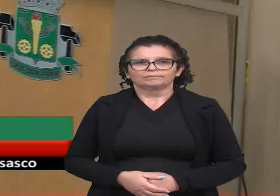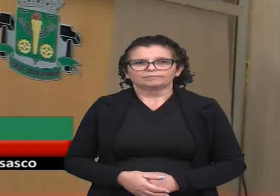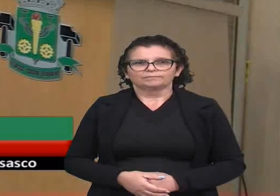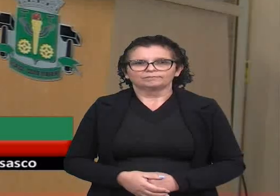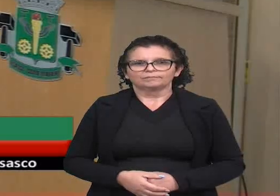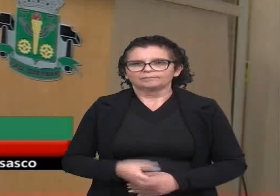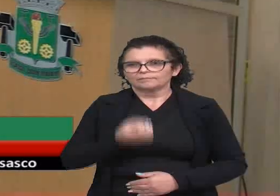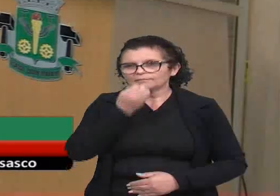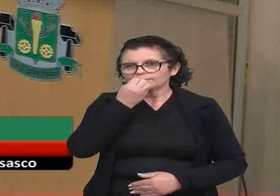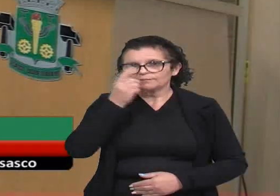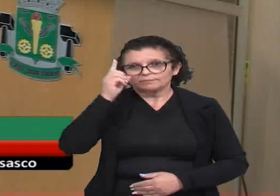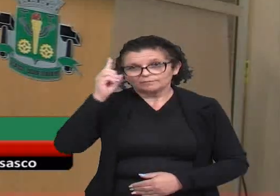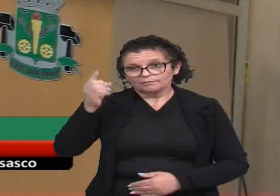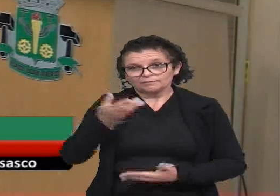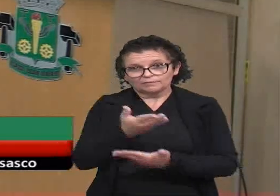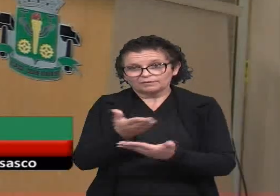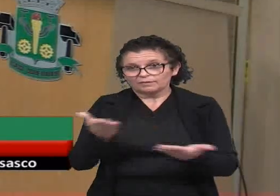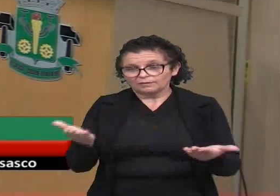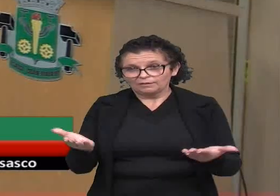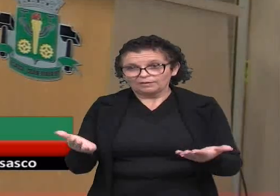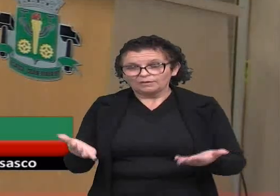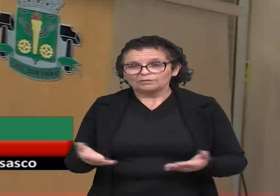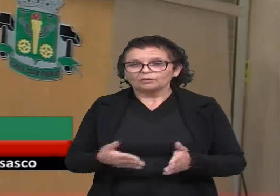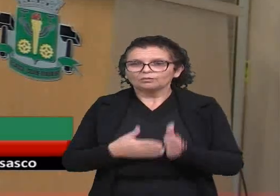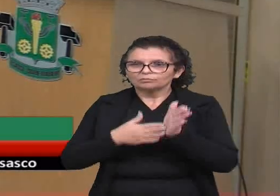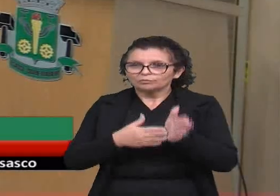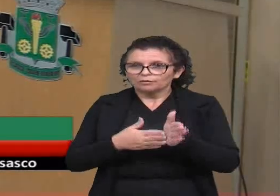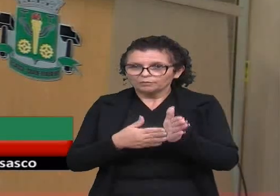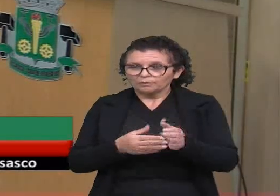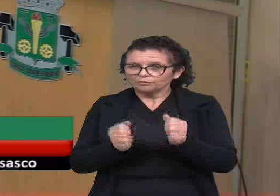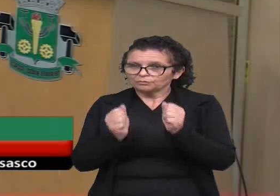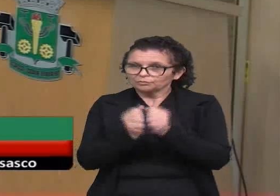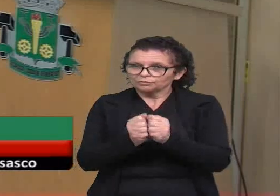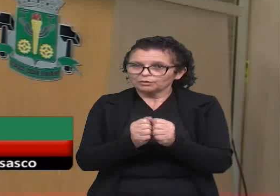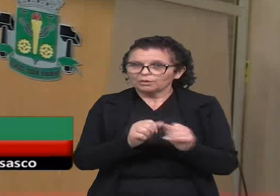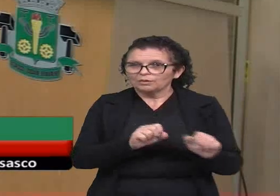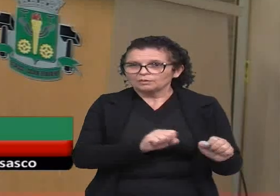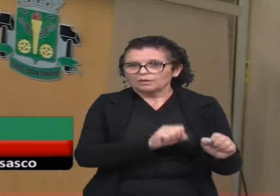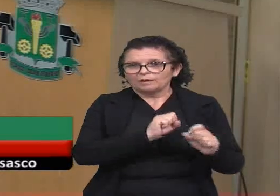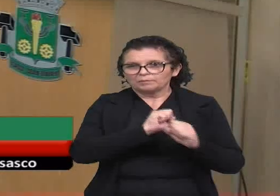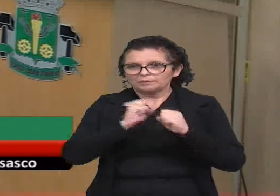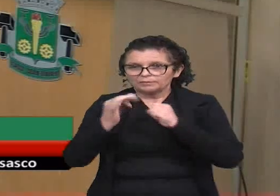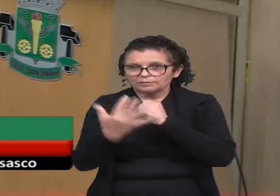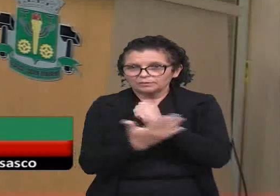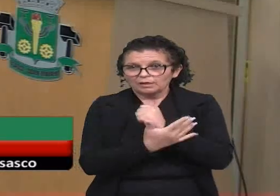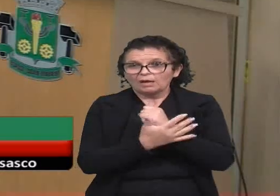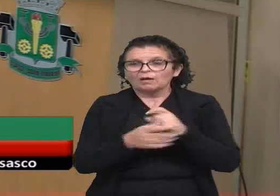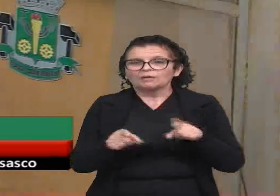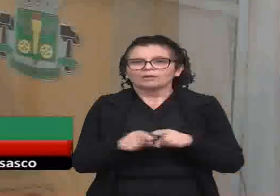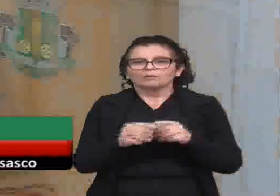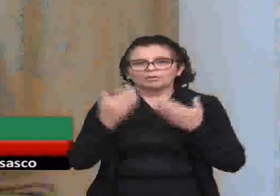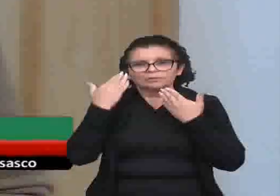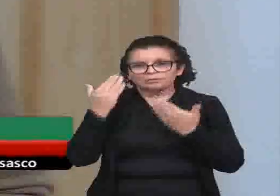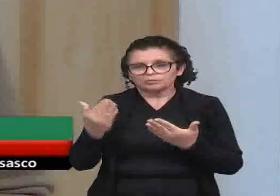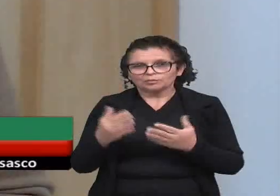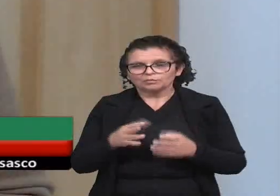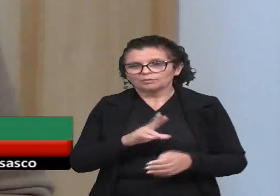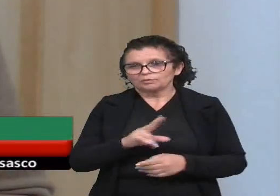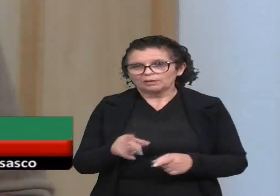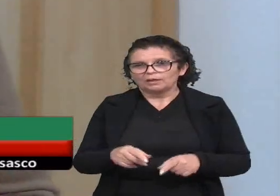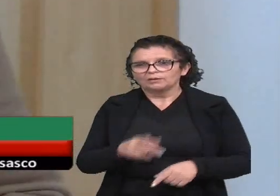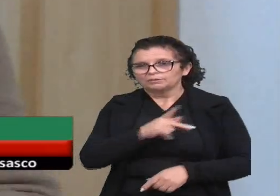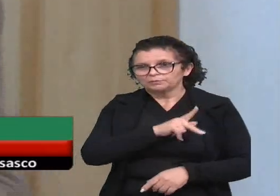Bom dia a todos, a todas, a todos que nos acompanham pelas redes sociais ou através da TV Câmara. Eu cumprimento a mesa em nome do